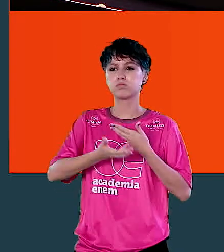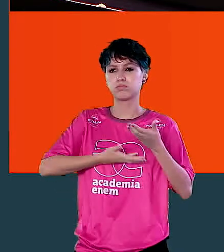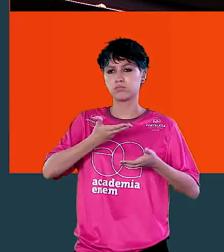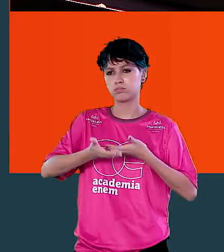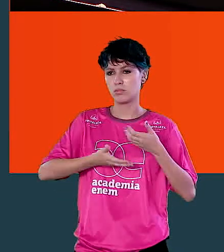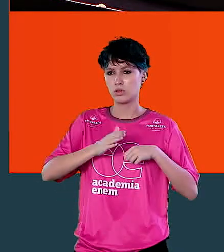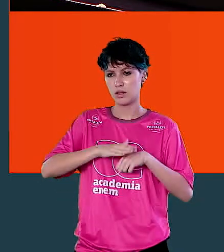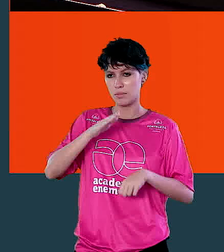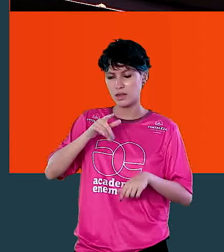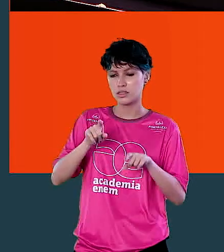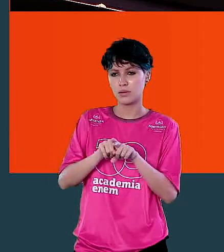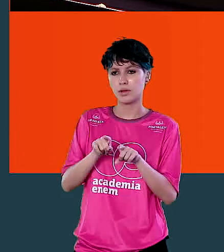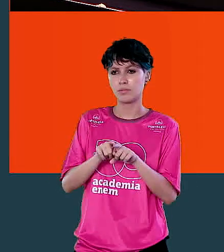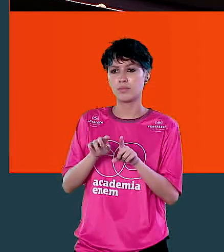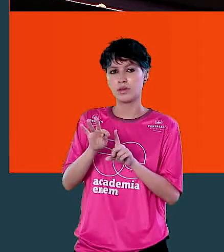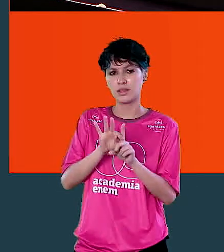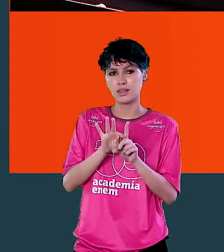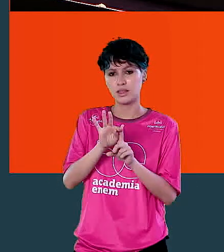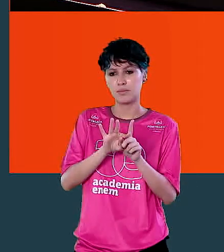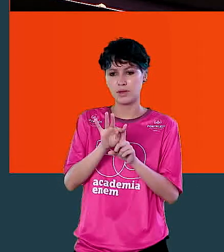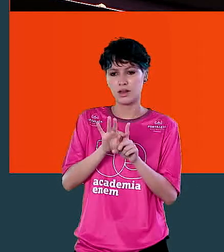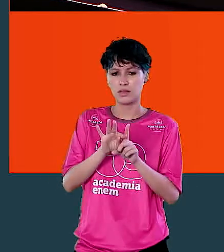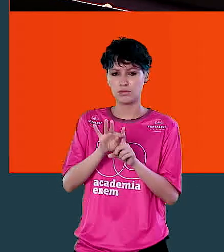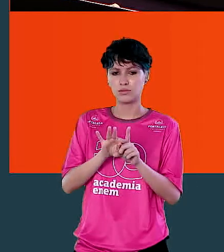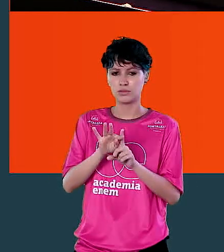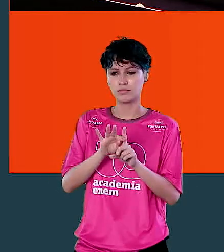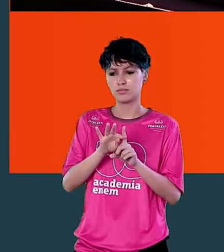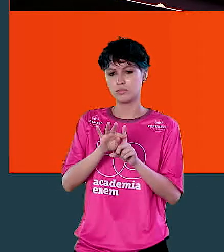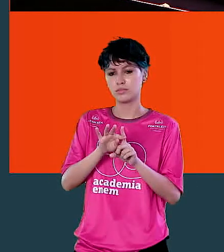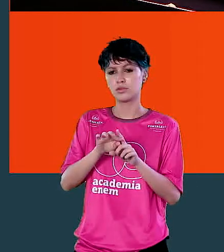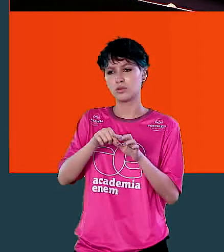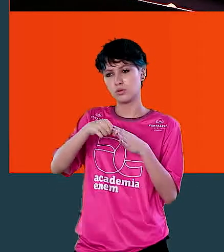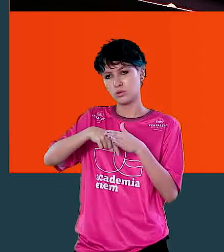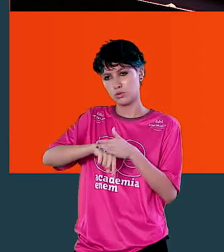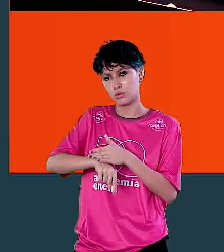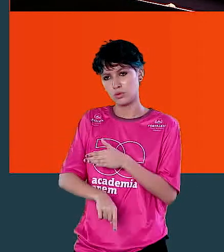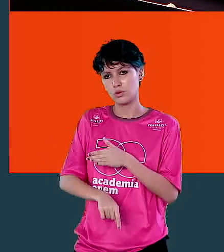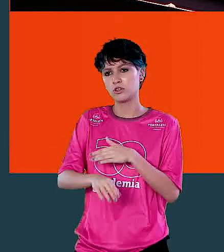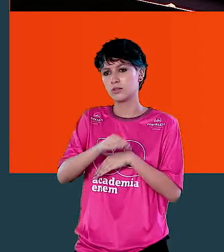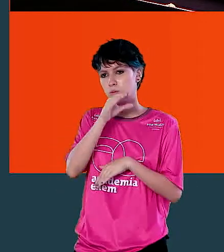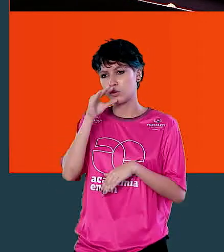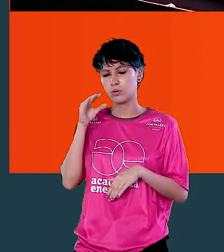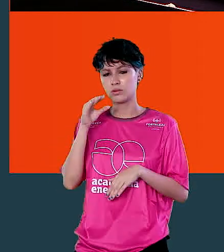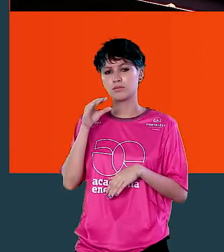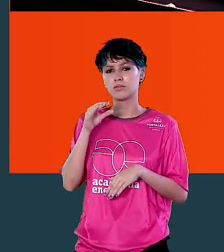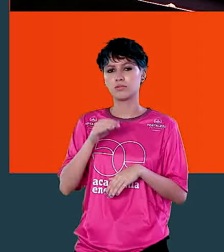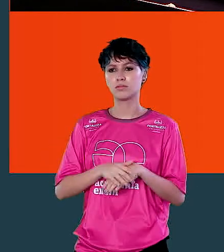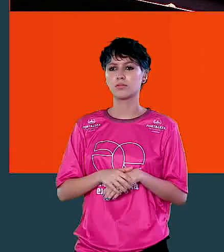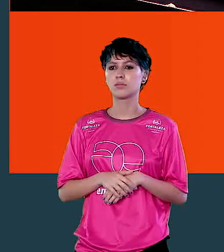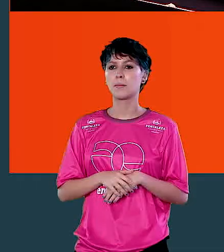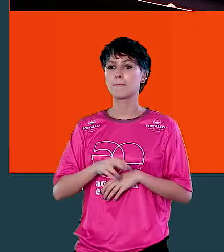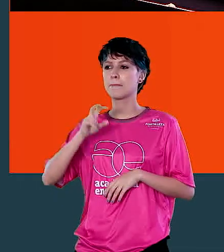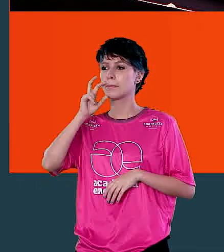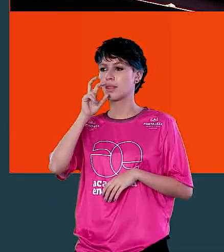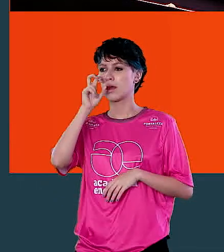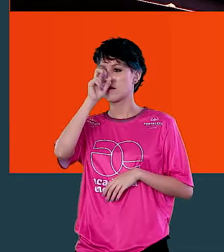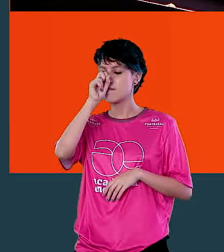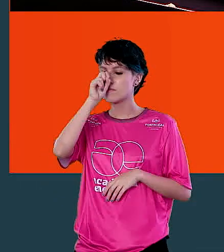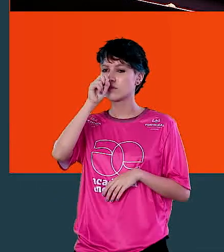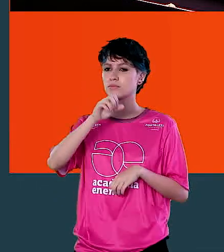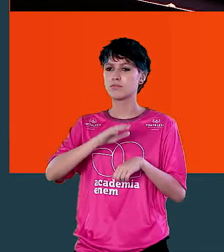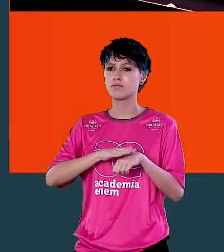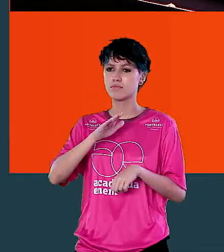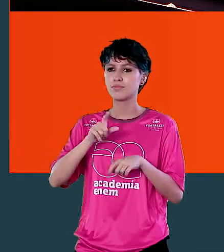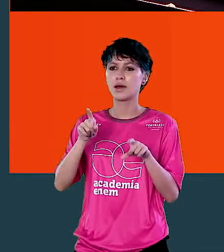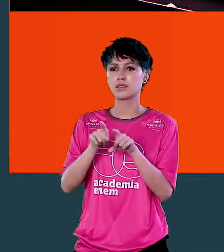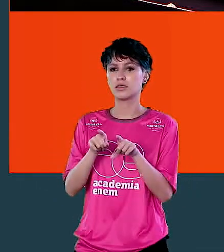ebulição. Por isso que a temperatura está aumentando, ó, para baixo. Aumento a intensidade das interações, porque eu tenho mais